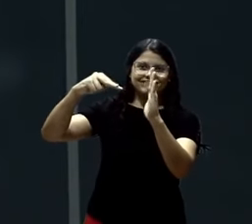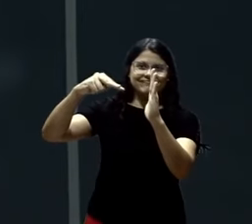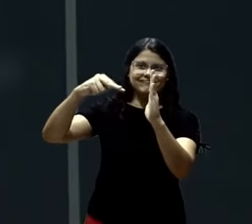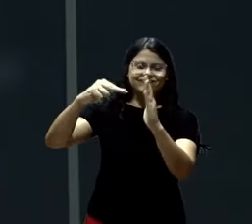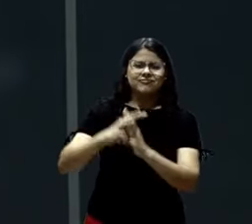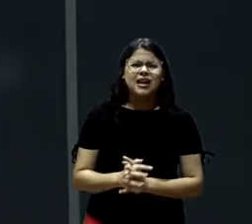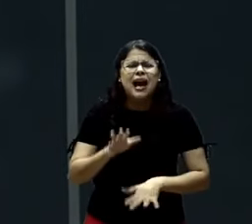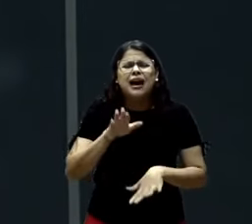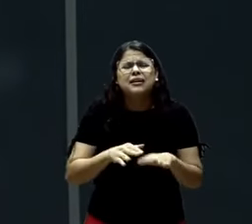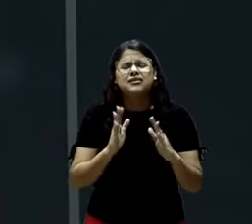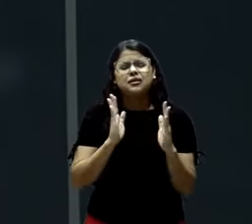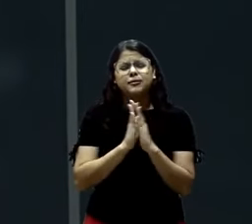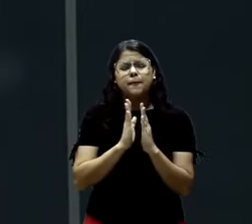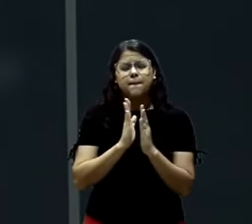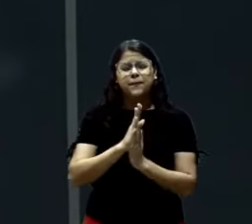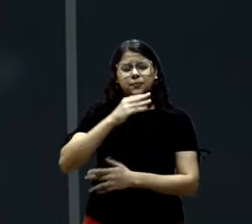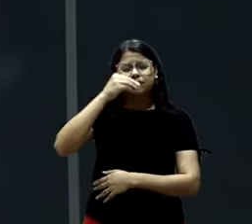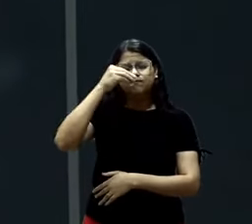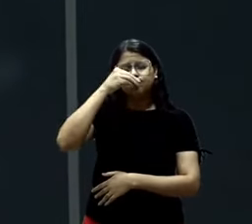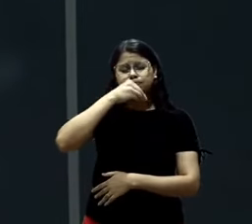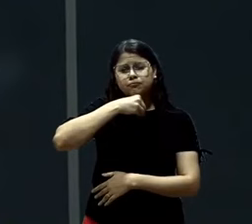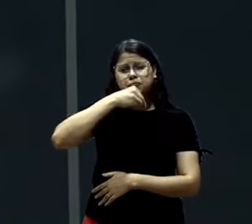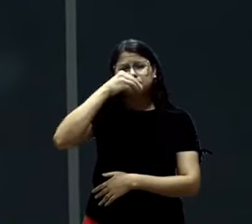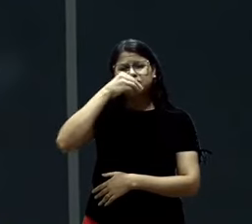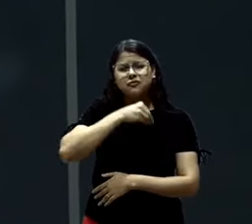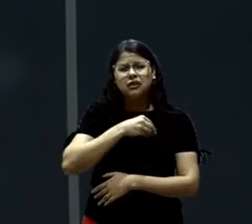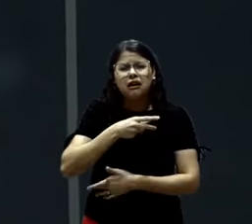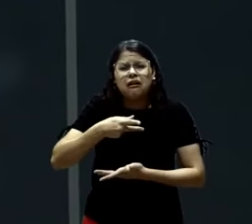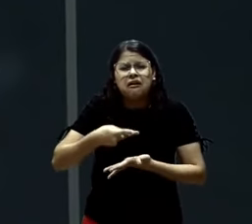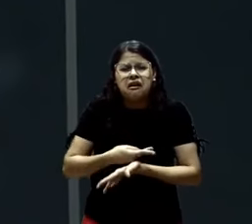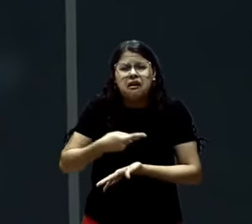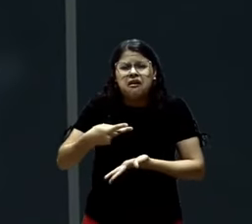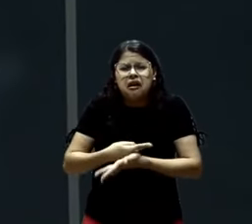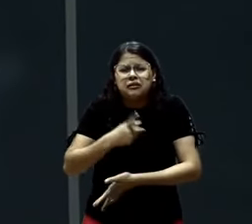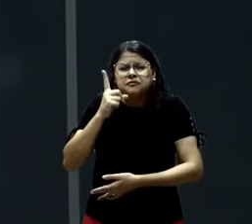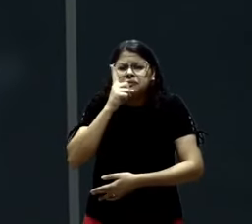Por mais fraco que você esteja, errado que você esteja,